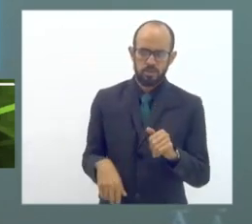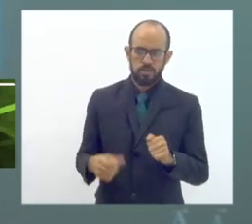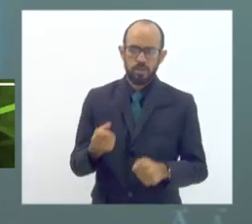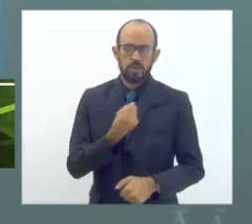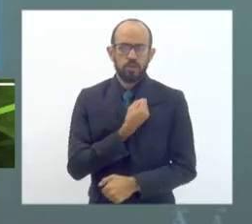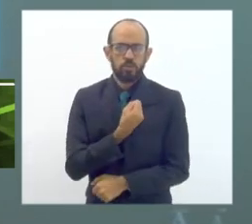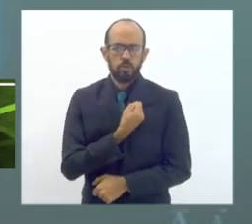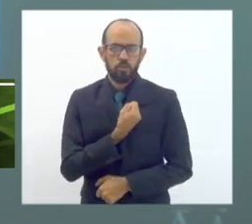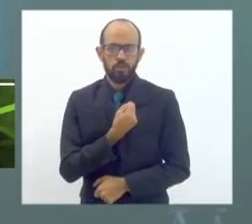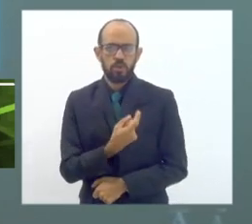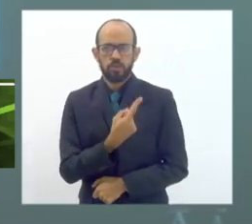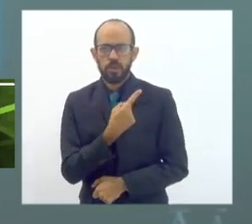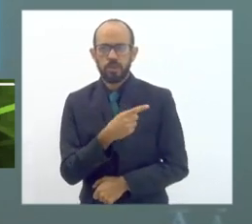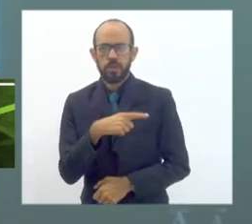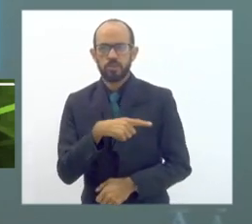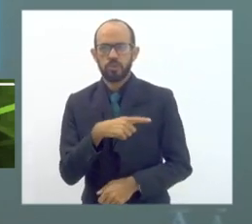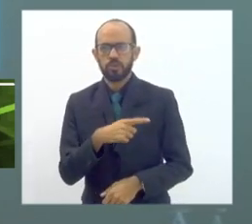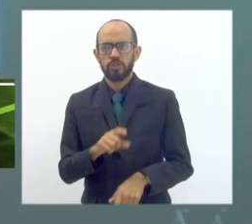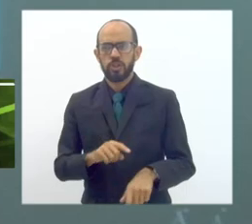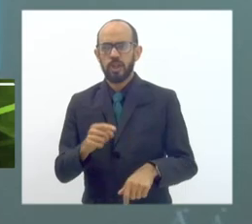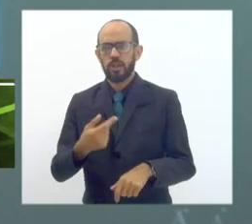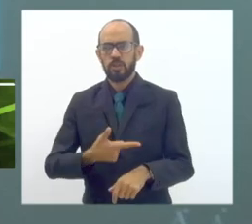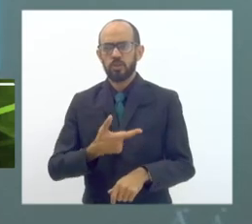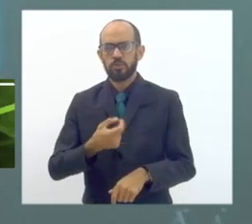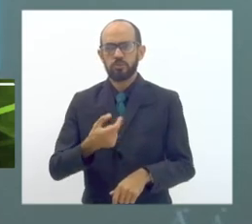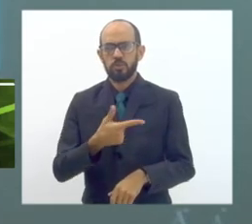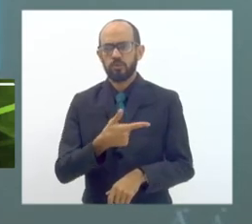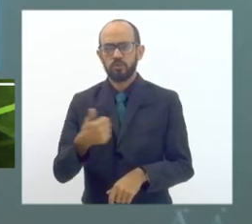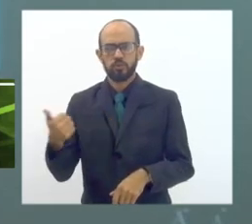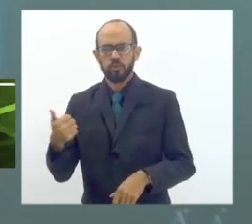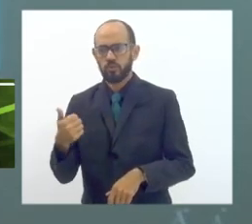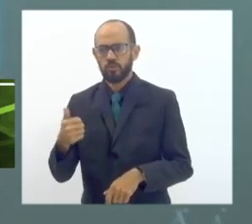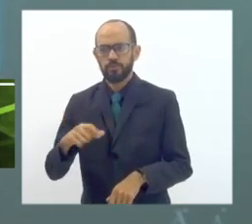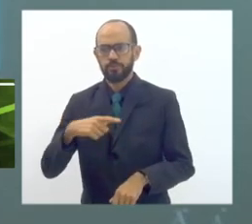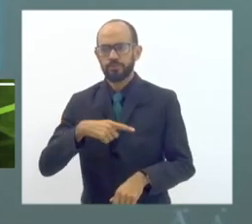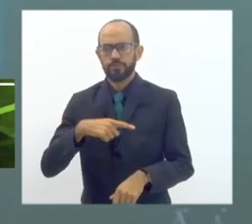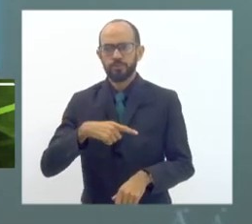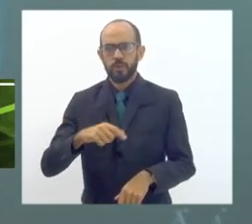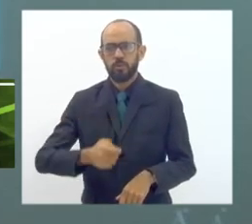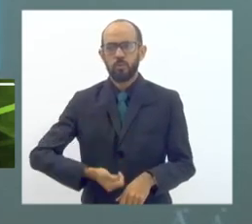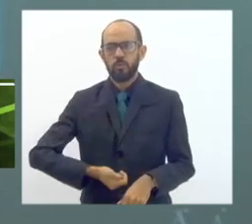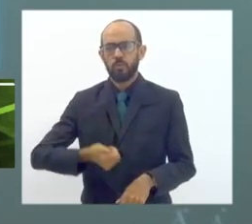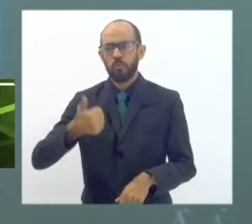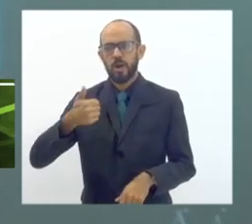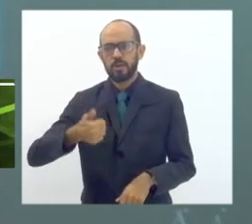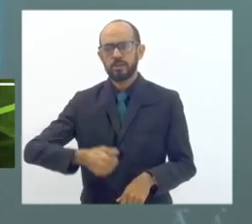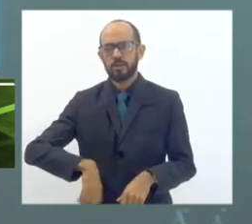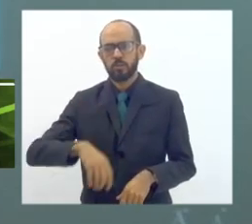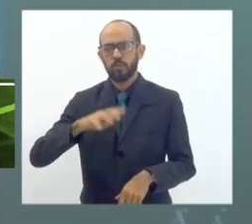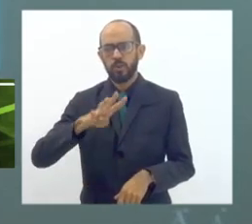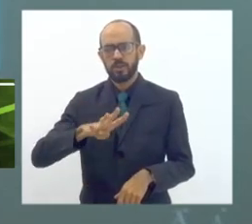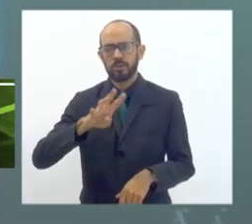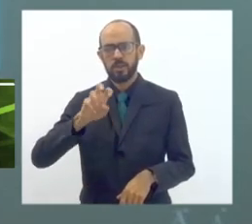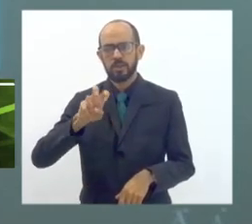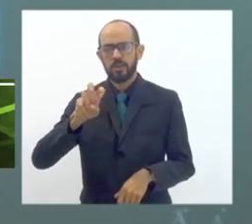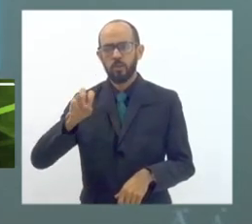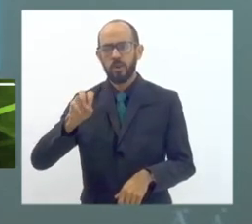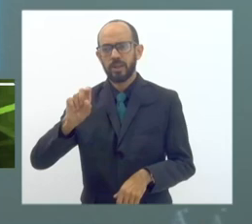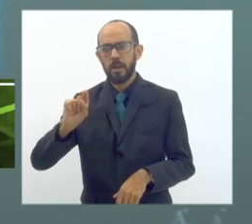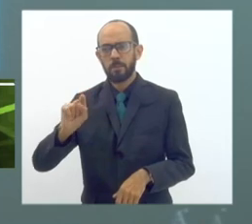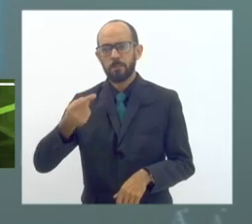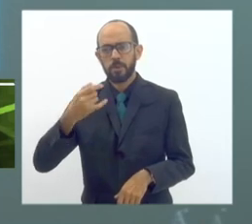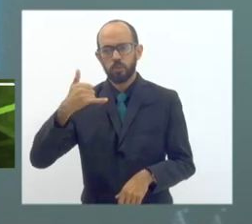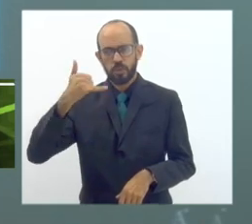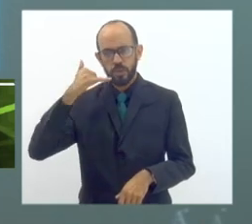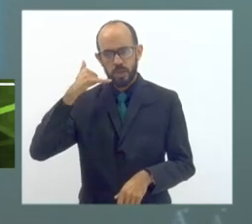a gente está com os dados aqui de 2021, foram quase mais de 450 mil